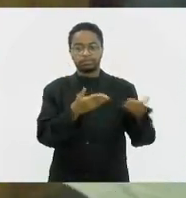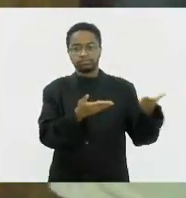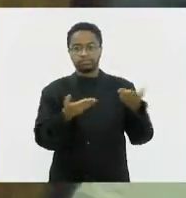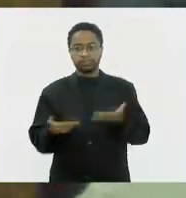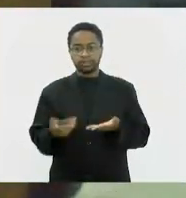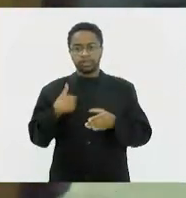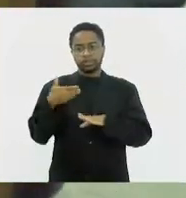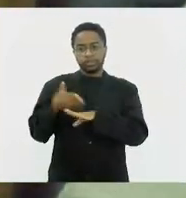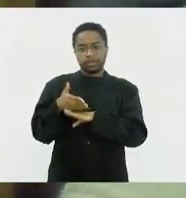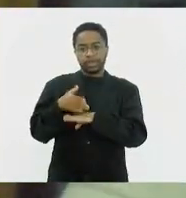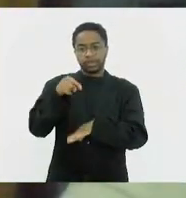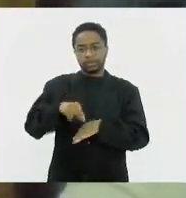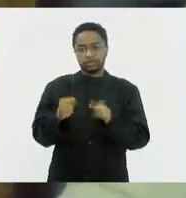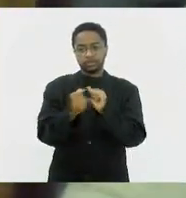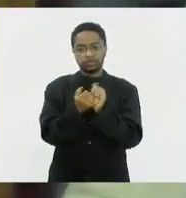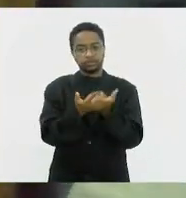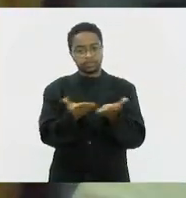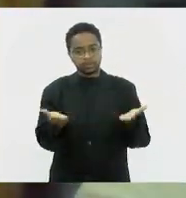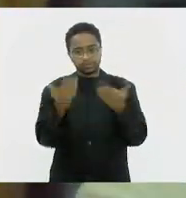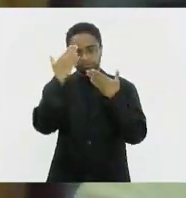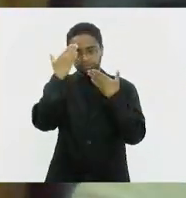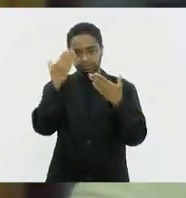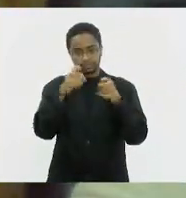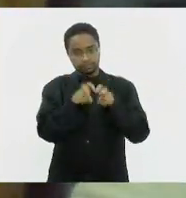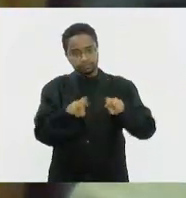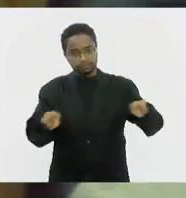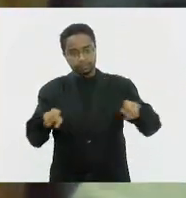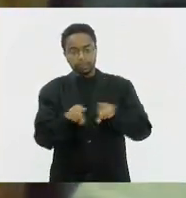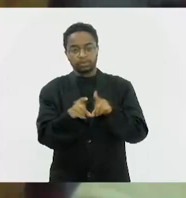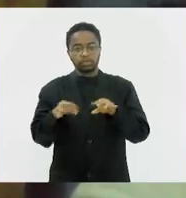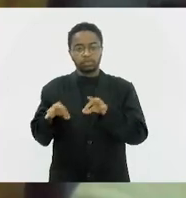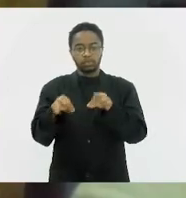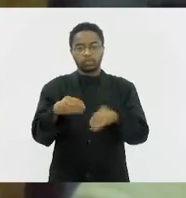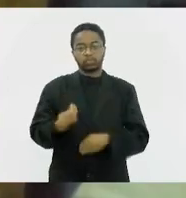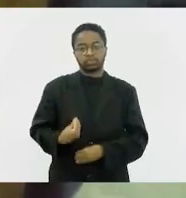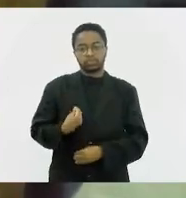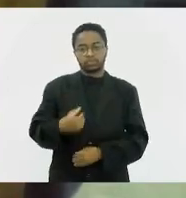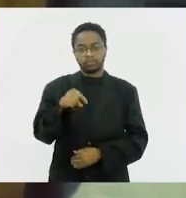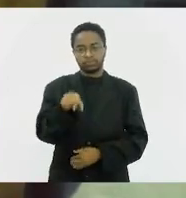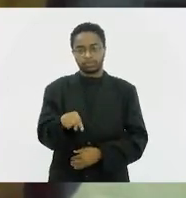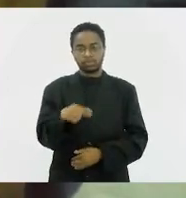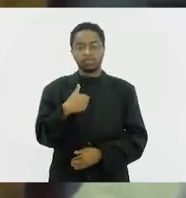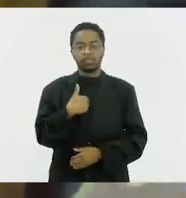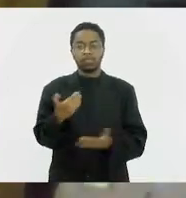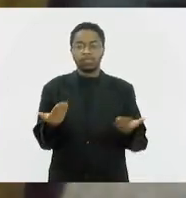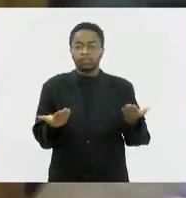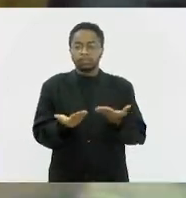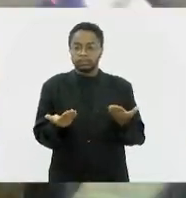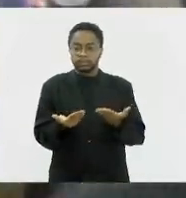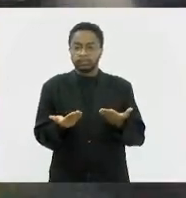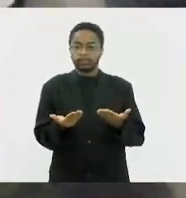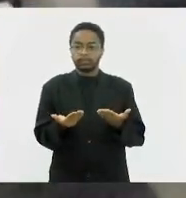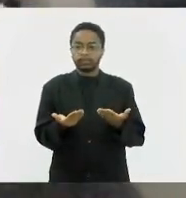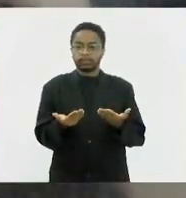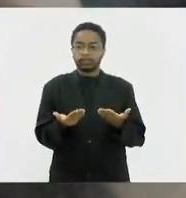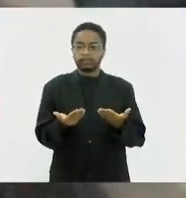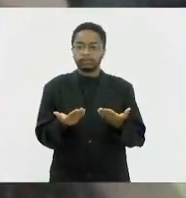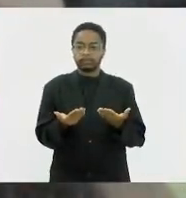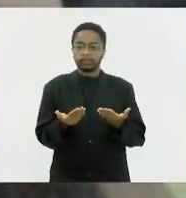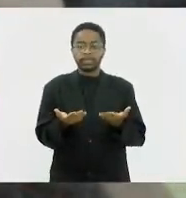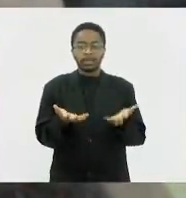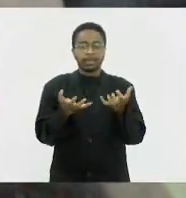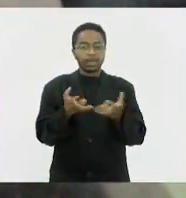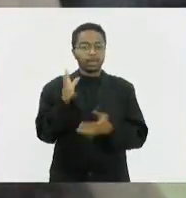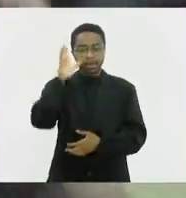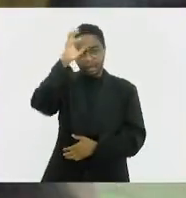vocês. Agradeço a mesa, agradeço a todos presentes. Hoje eu estou aqui numa posição, diga-se, de escuta, né?